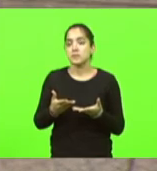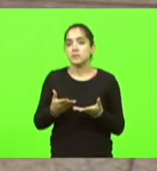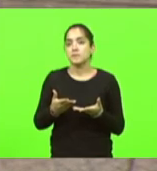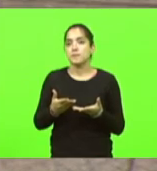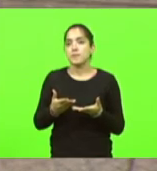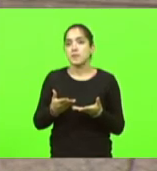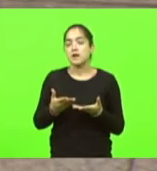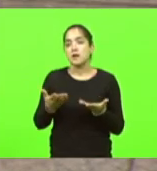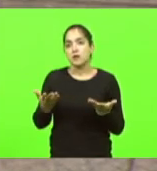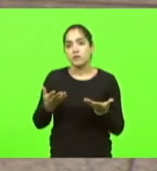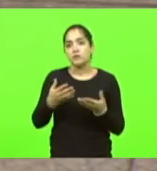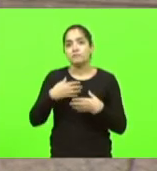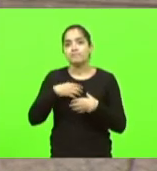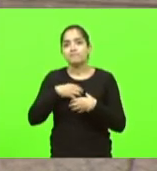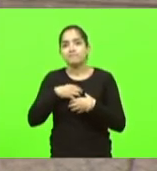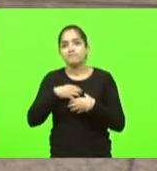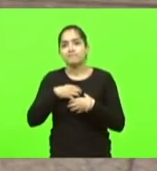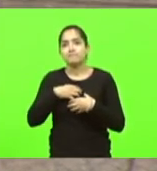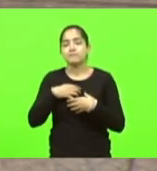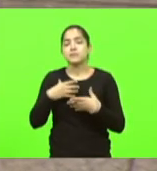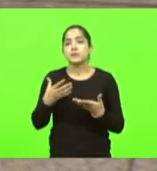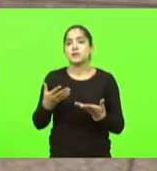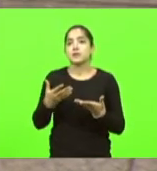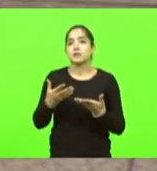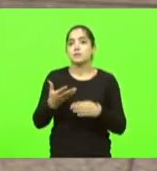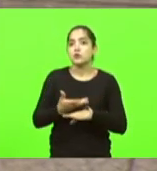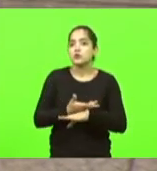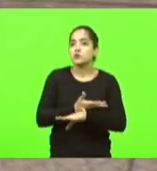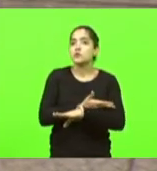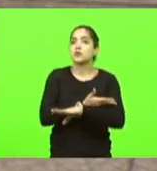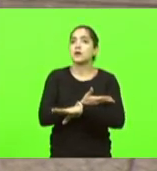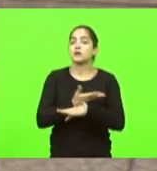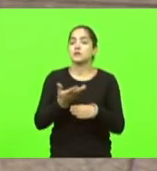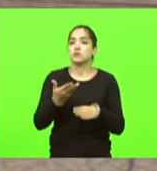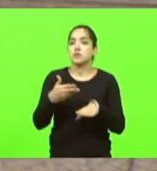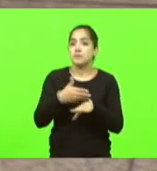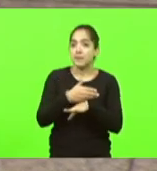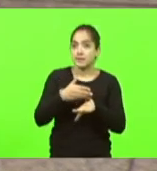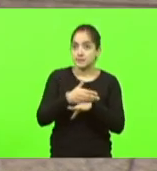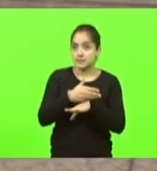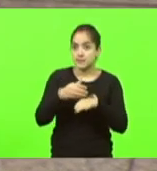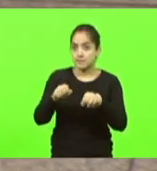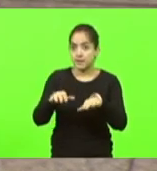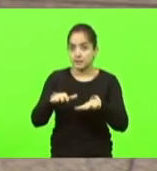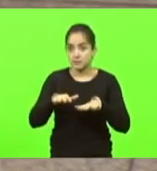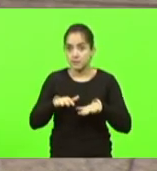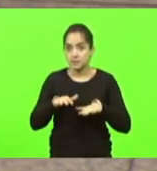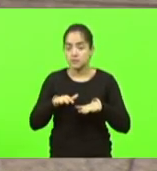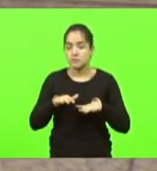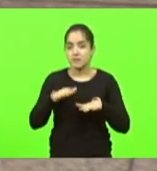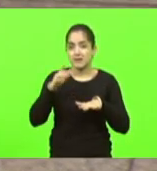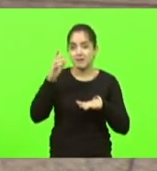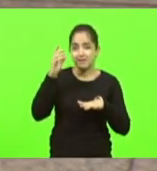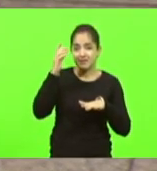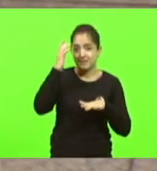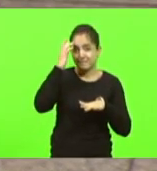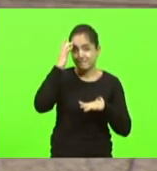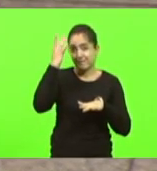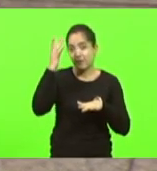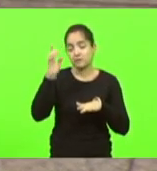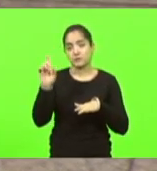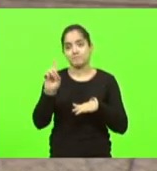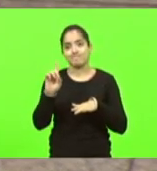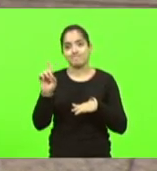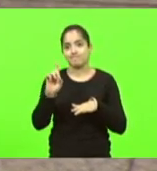até emocionado em participar de uma sessão que não é fácil a nossa posição